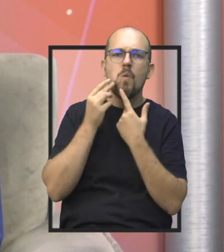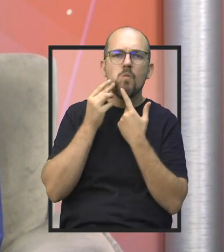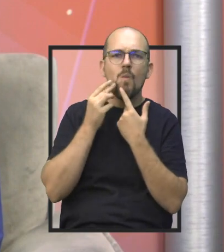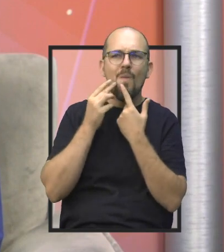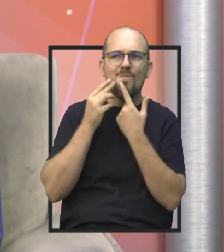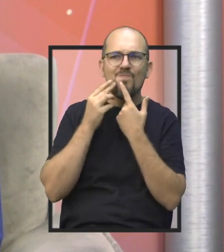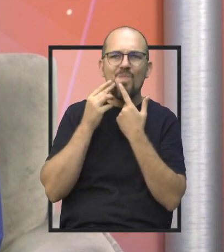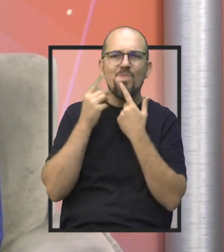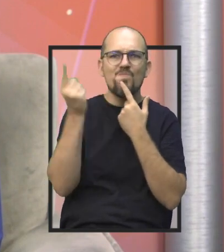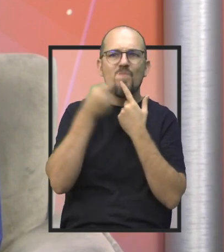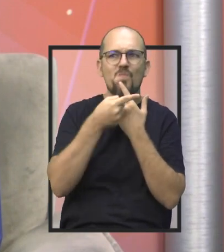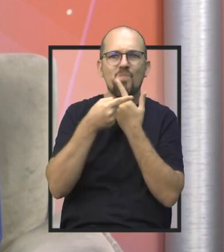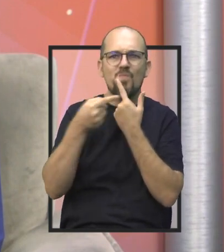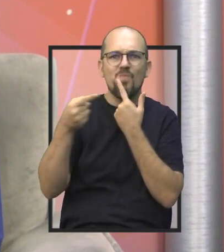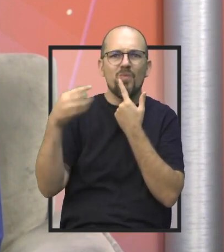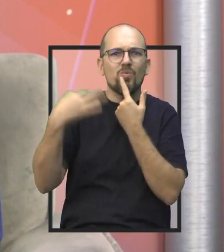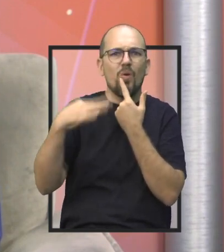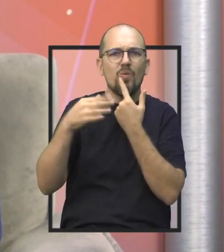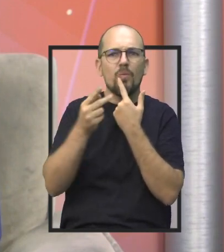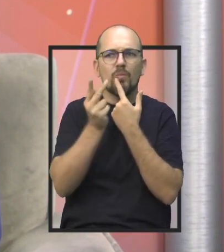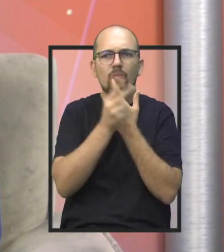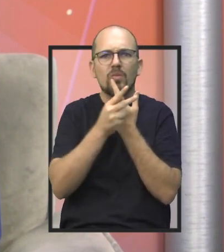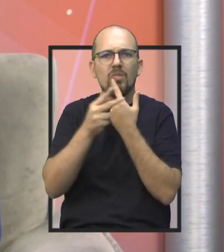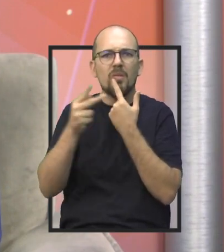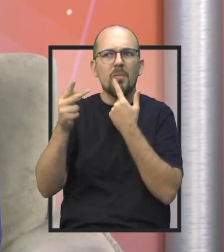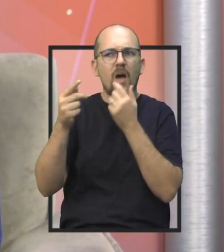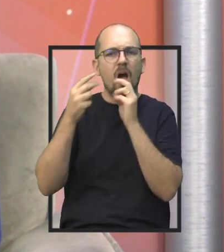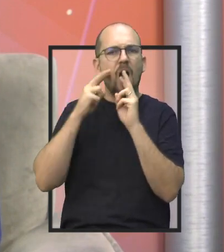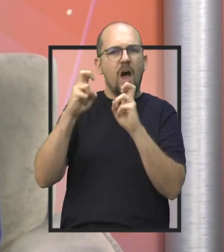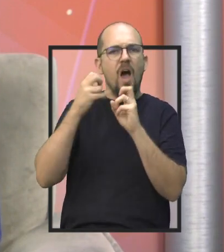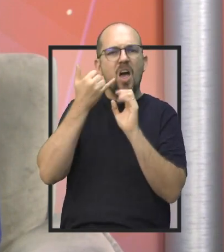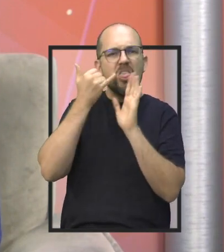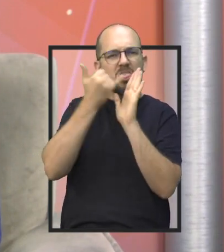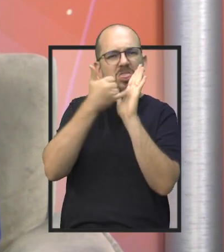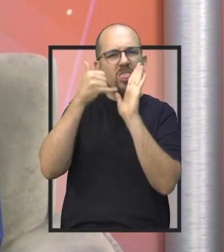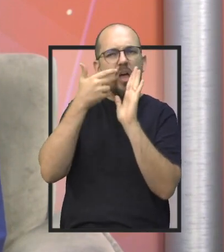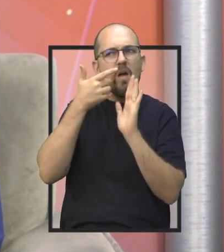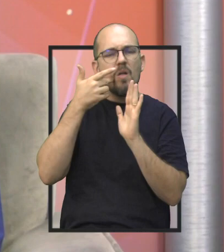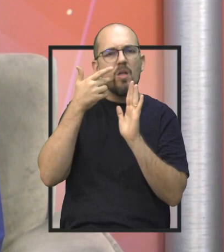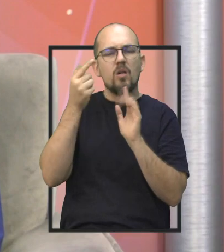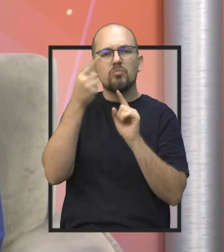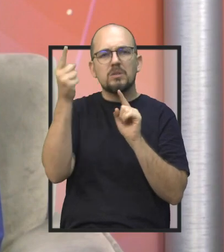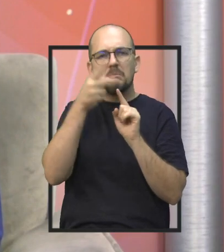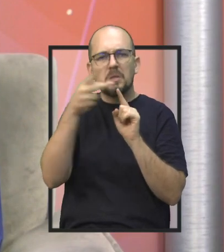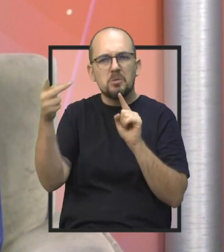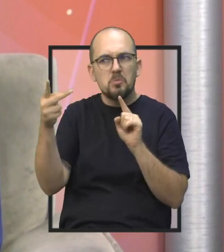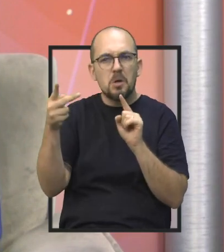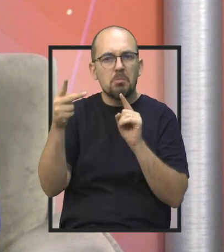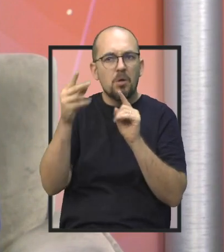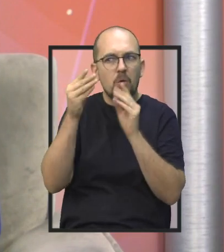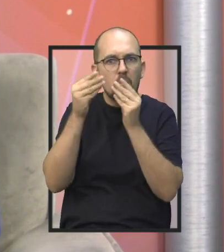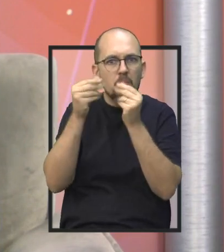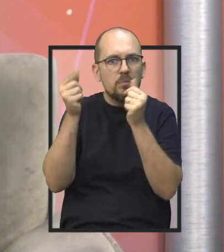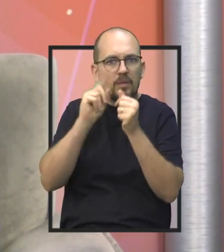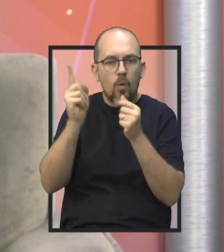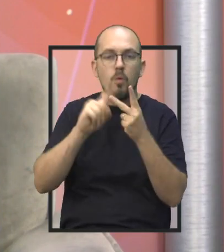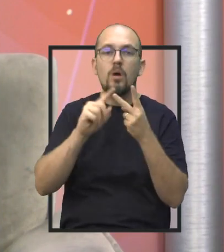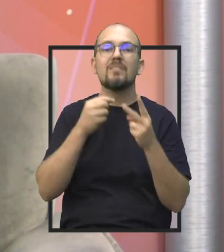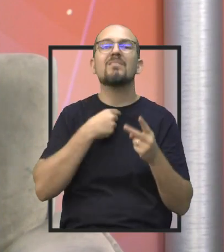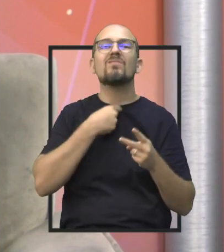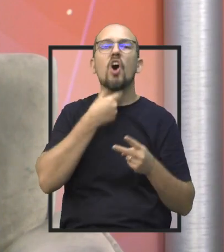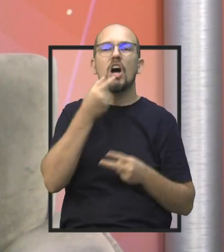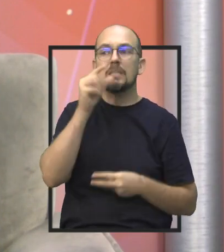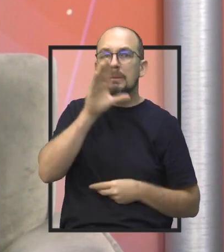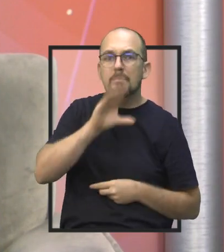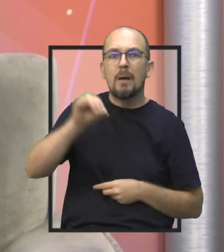mais de 2 semanas, ou uma rouquidão, uma voz que está falhando por mais de 2 semanas, são fatores